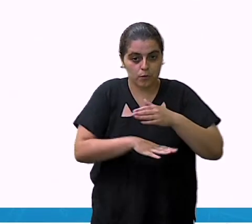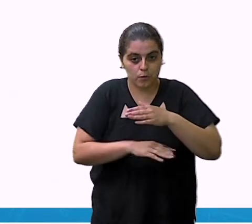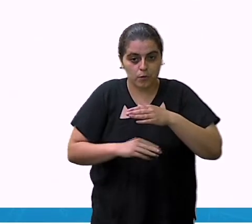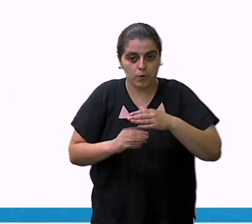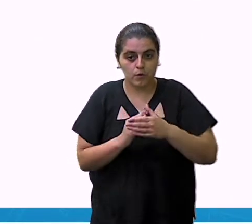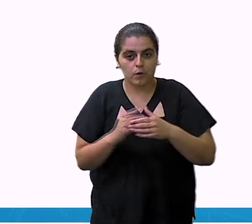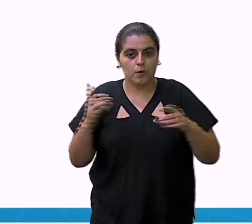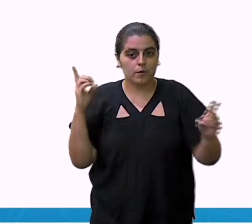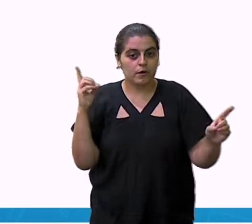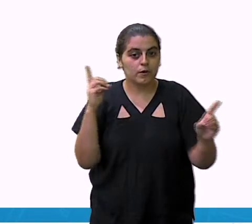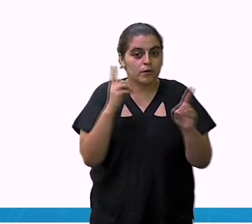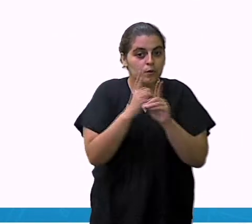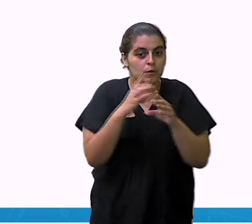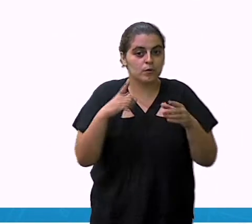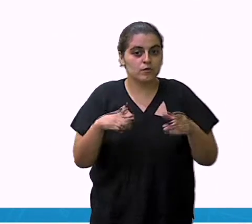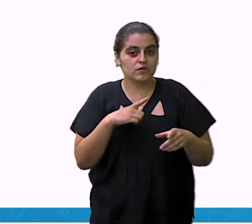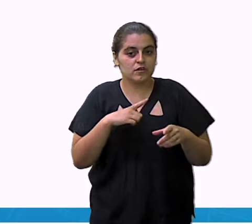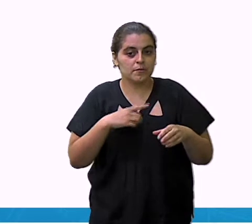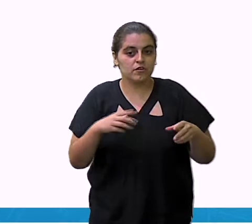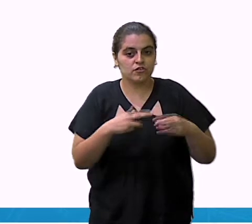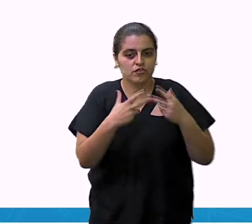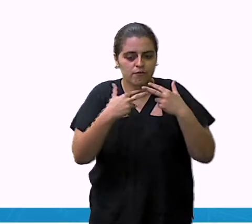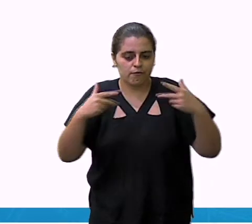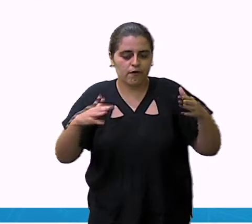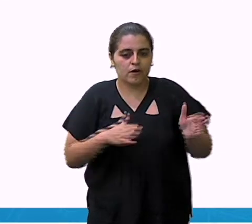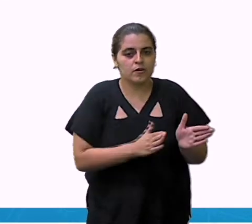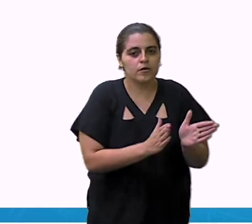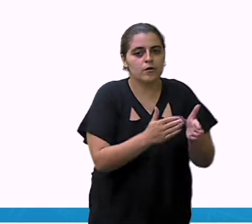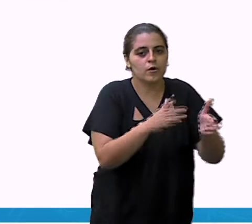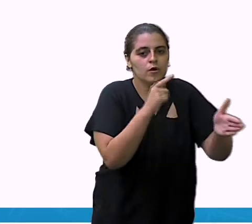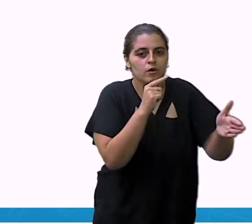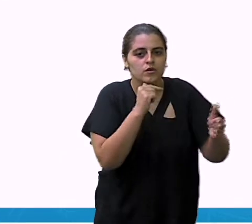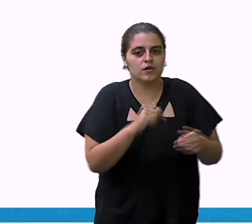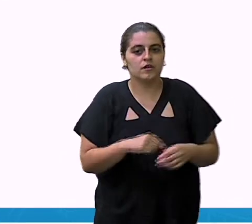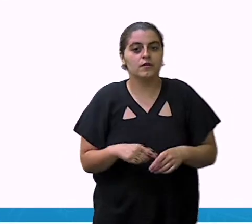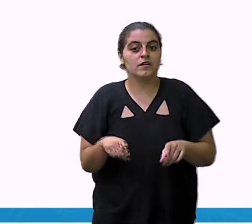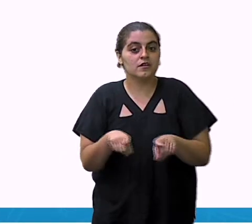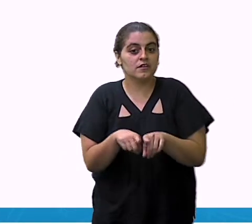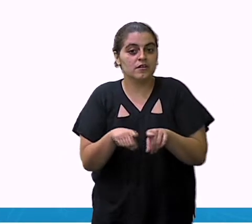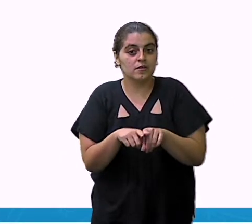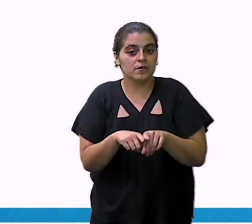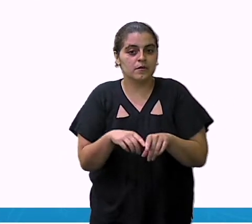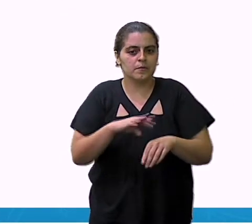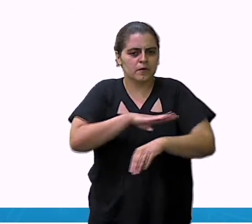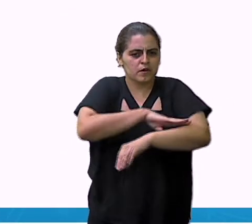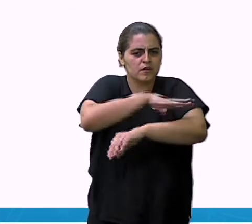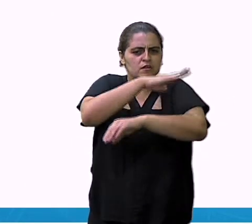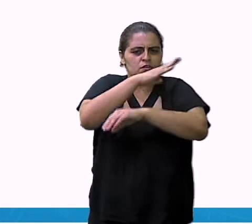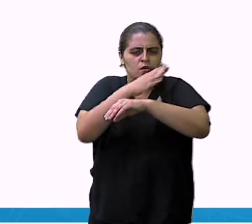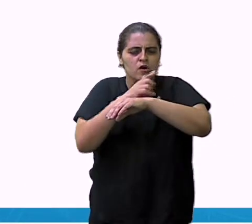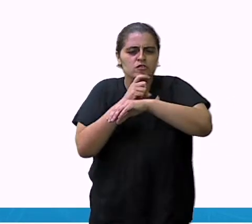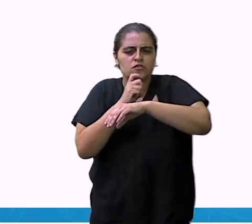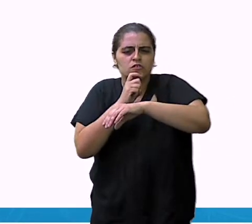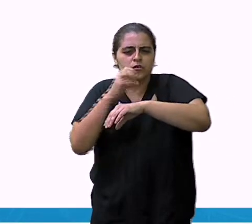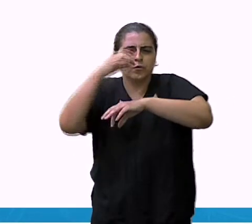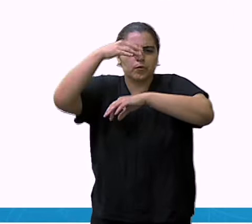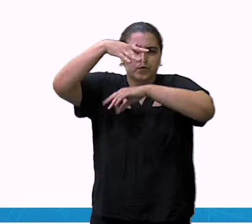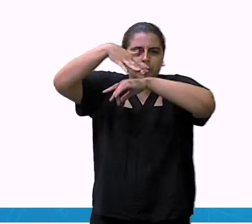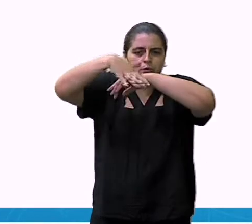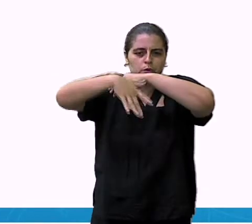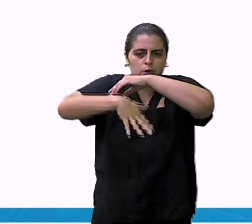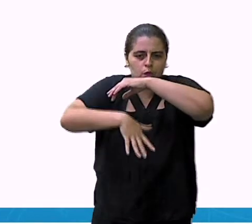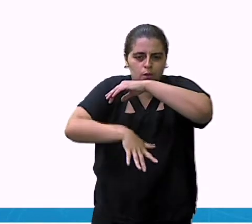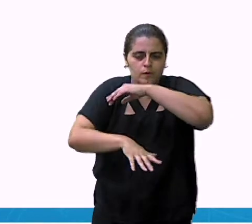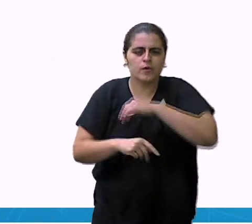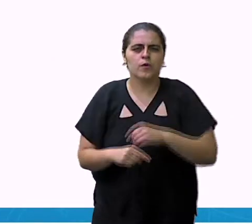pelo encontro das águas de mais de um rio ou pelo derretimento de geleiras. O que é o encontro